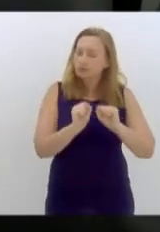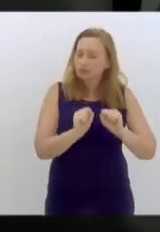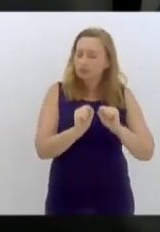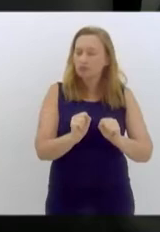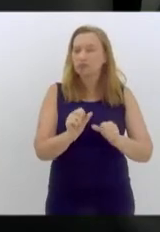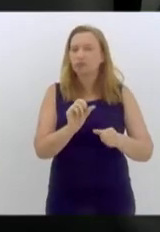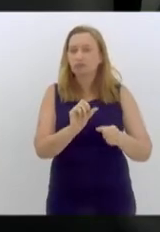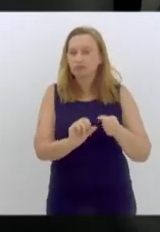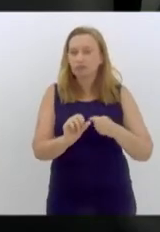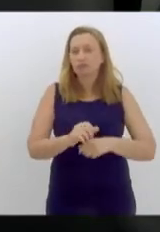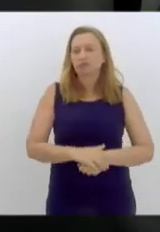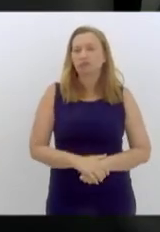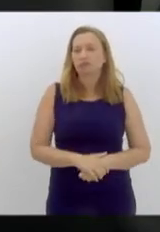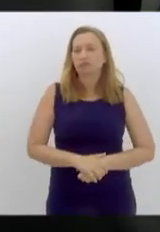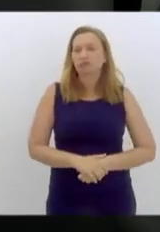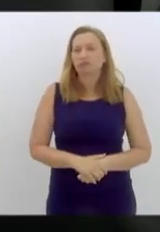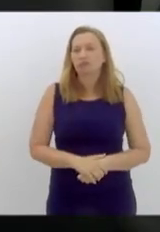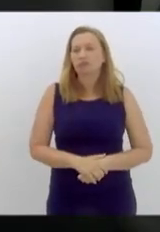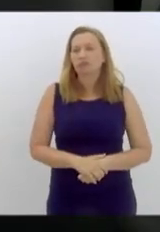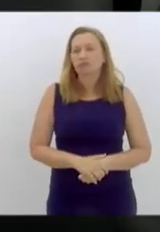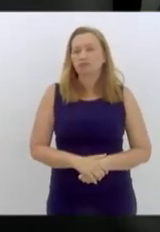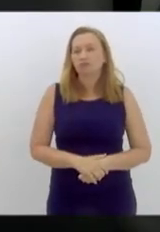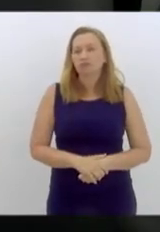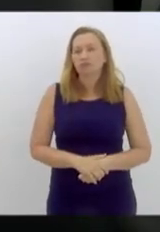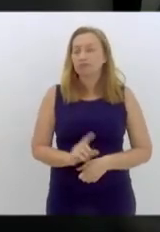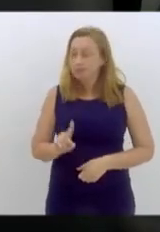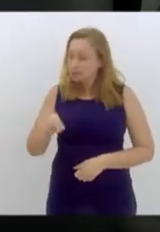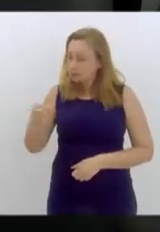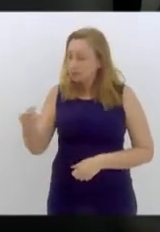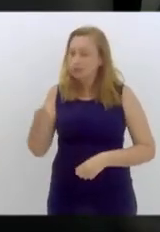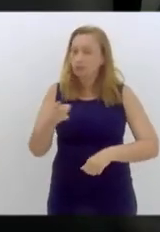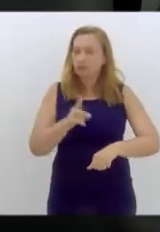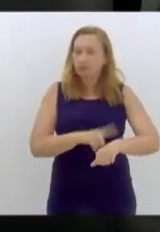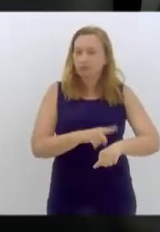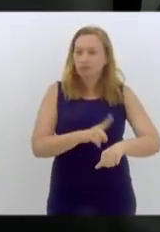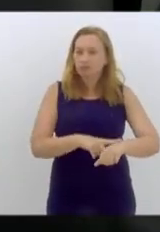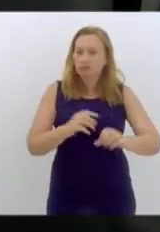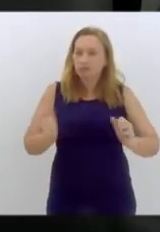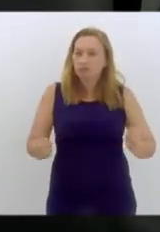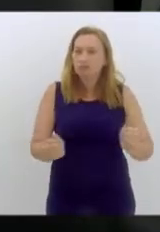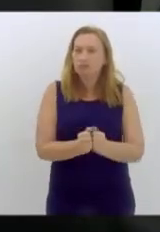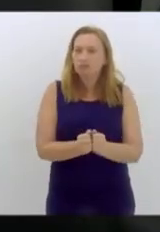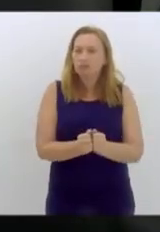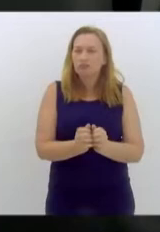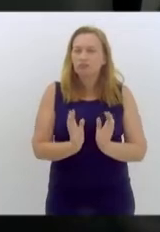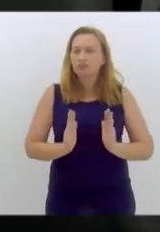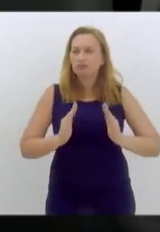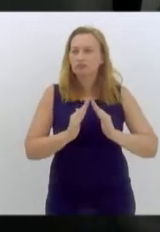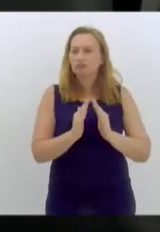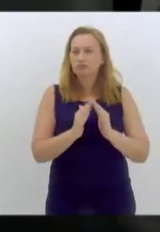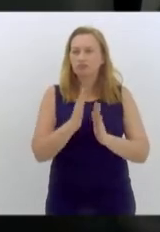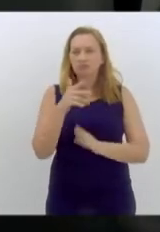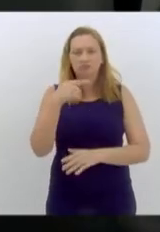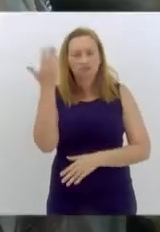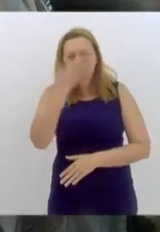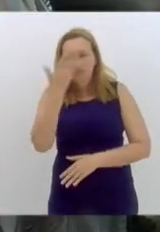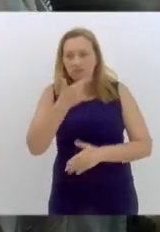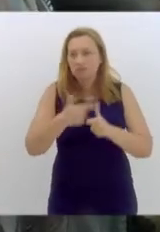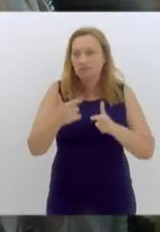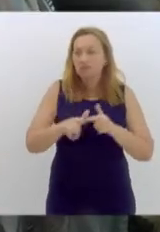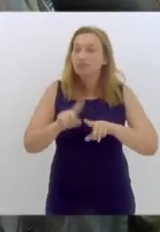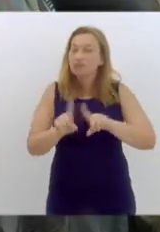fazer, para não ser tempestivo, essa outra parte de critérios em conjunto com a casa. Não vejo. Eu sei, nenhum. Doutora, mas